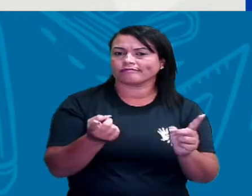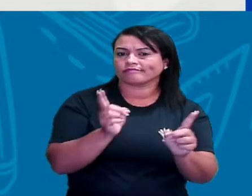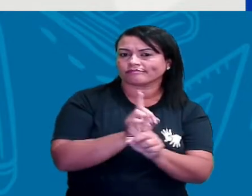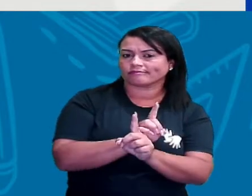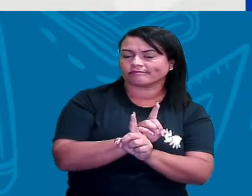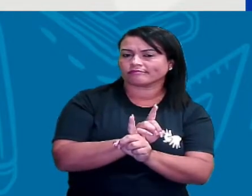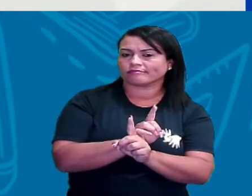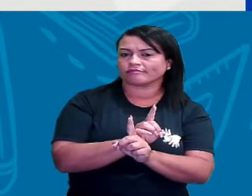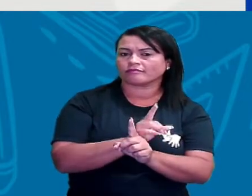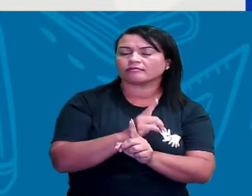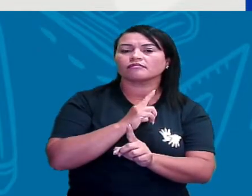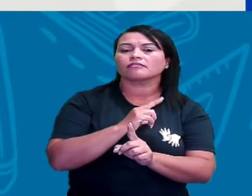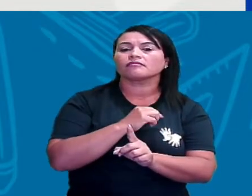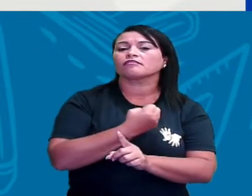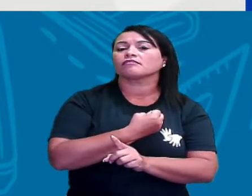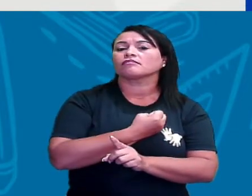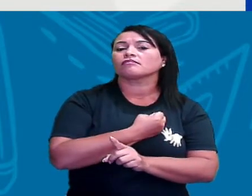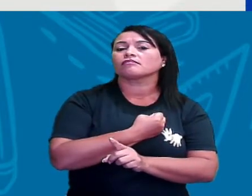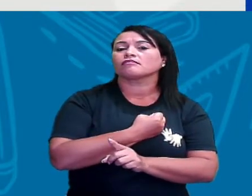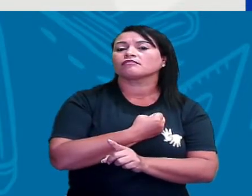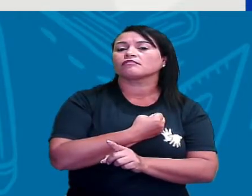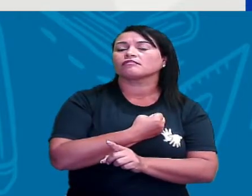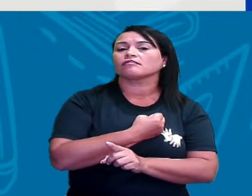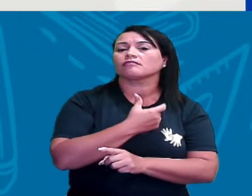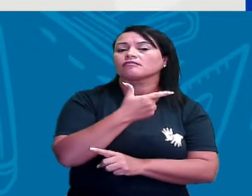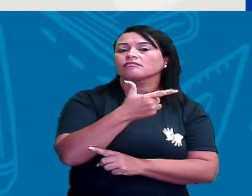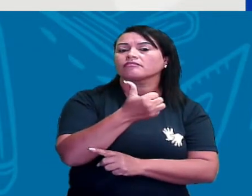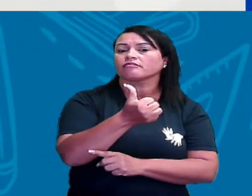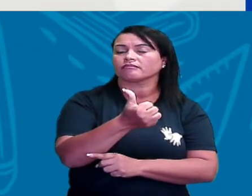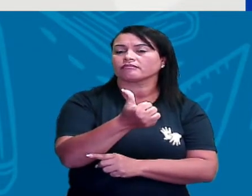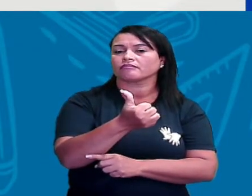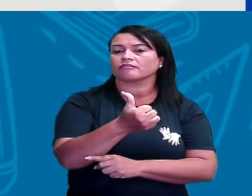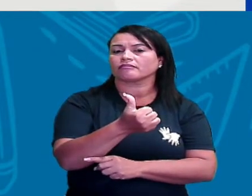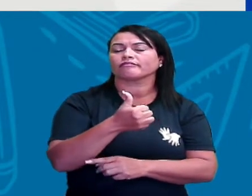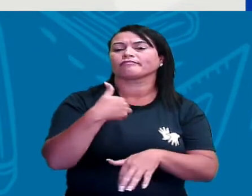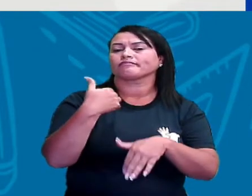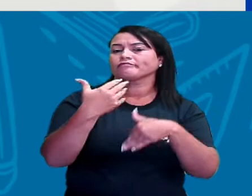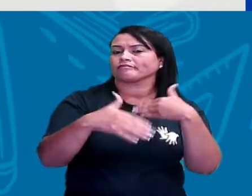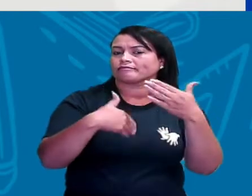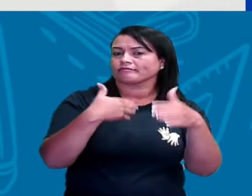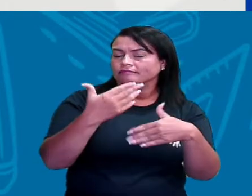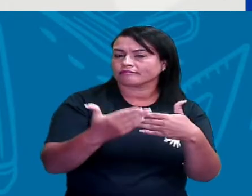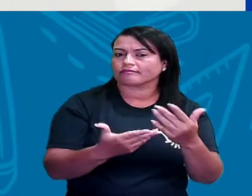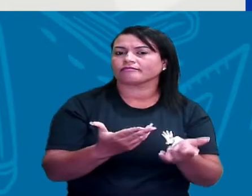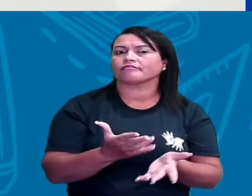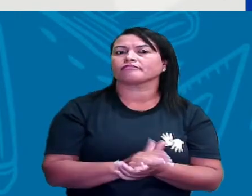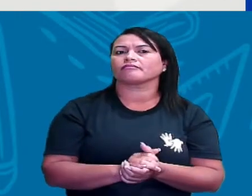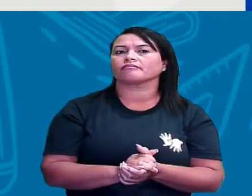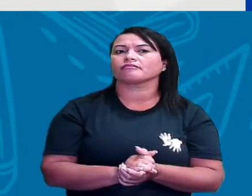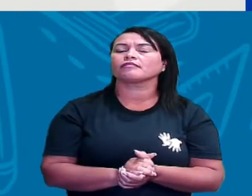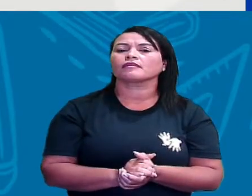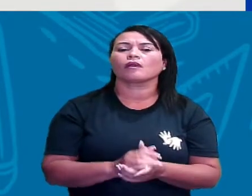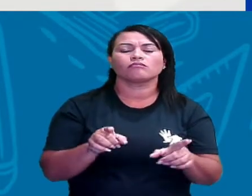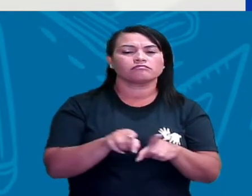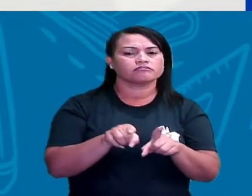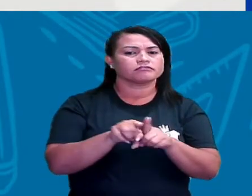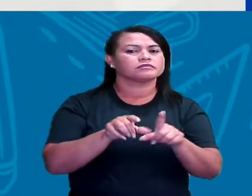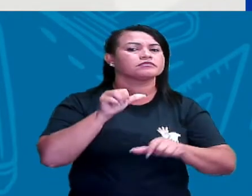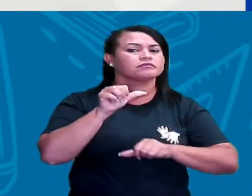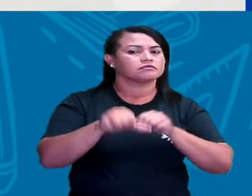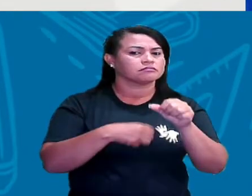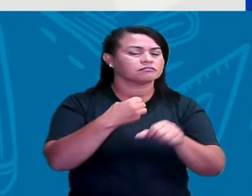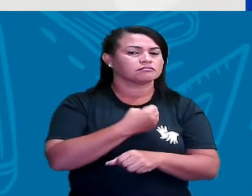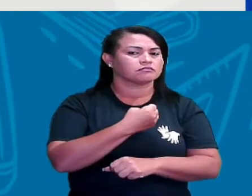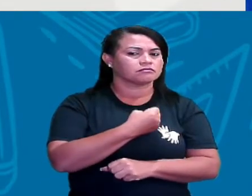isso? Então, formou quem? O número 21. E assim por diante, como mudei os outros